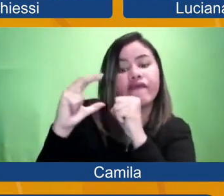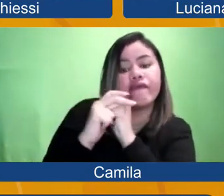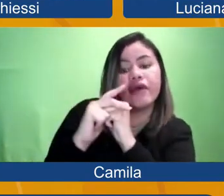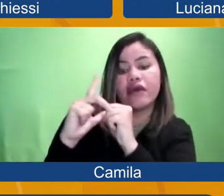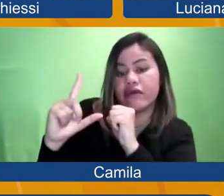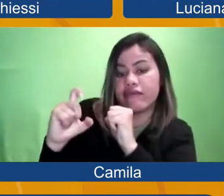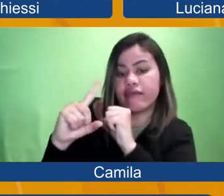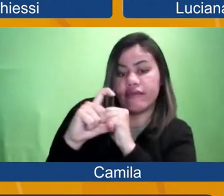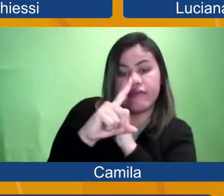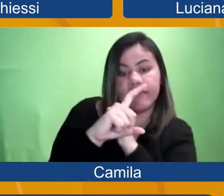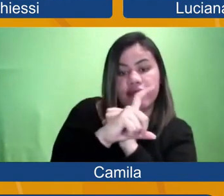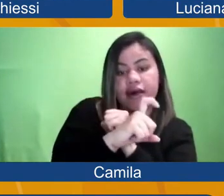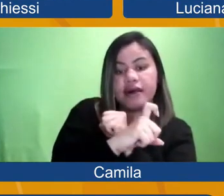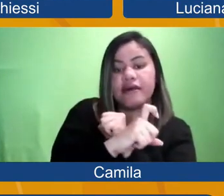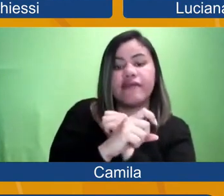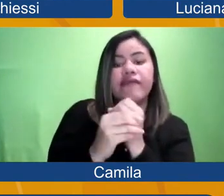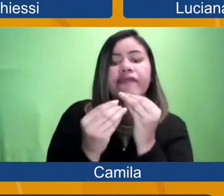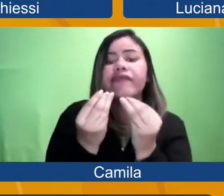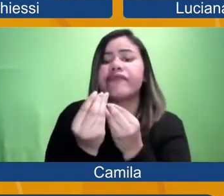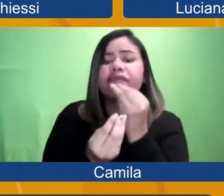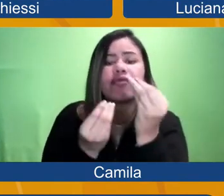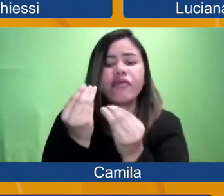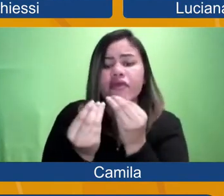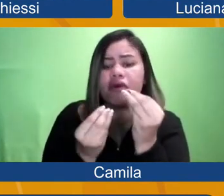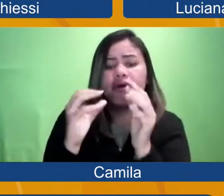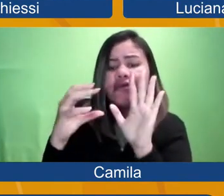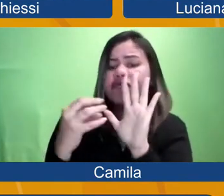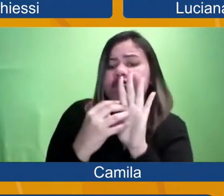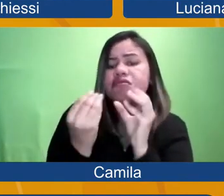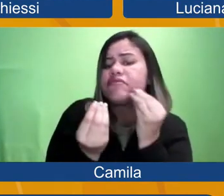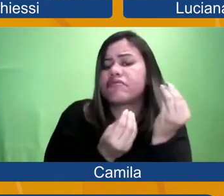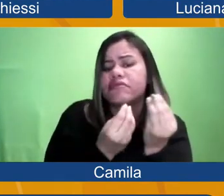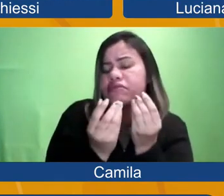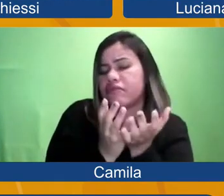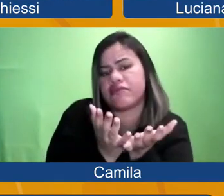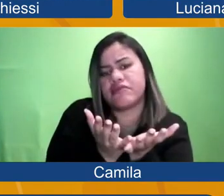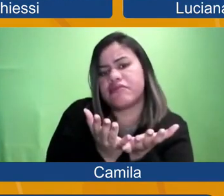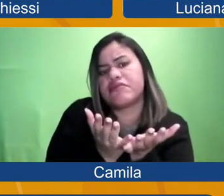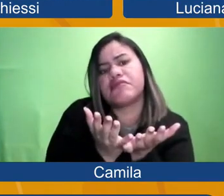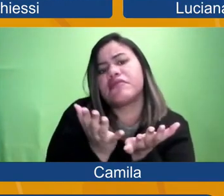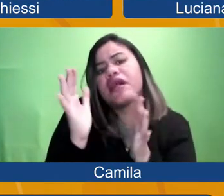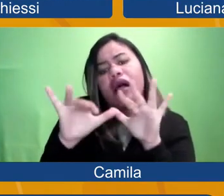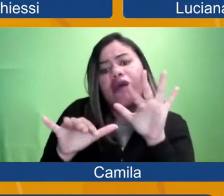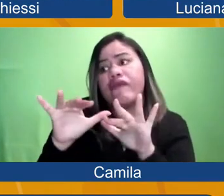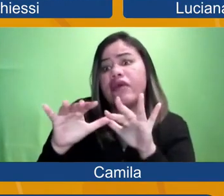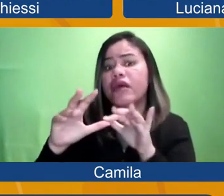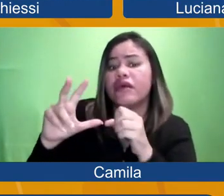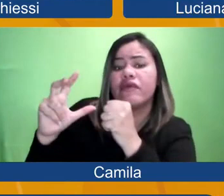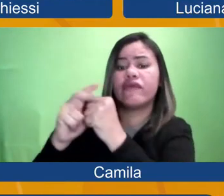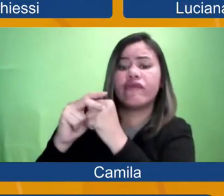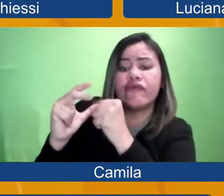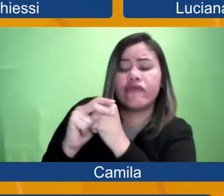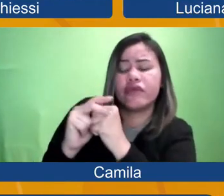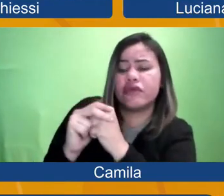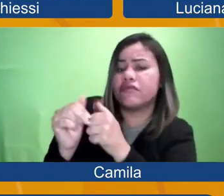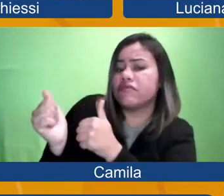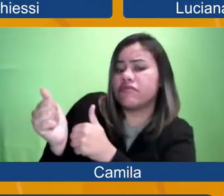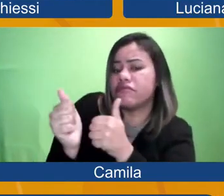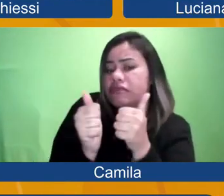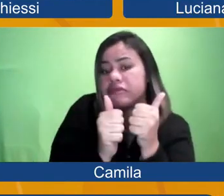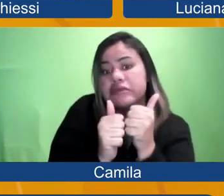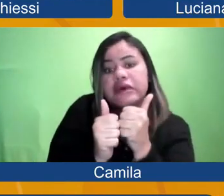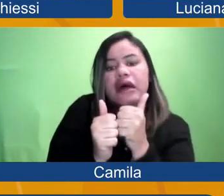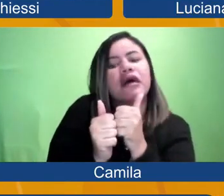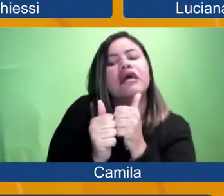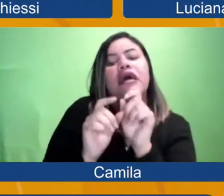vão nos impactar, né? Às vezes são vírus que a gente consegue lidar bem, às vezes podem ser